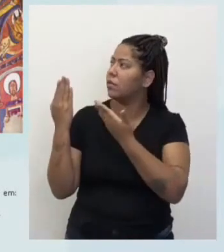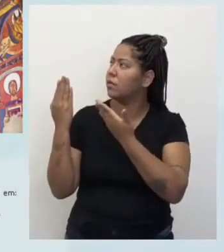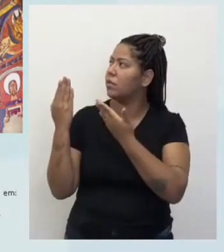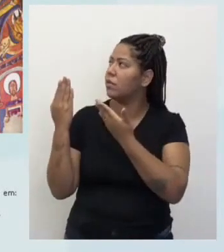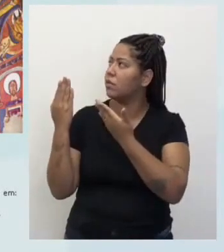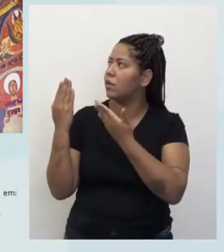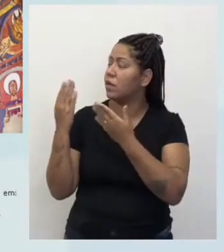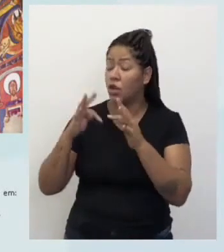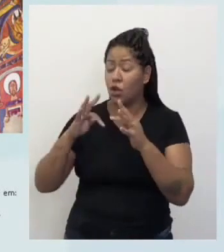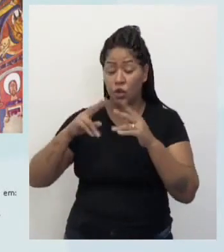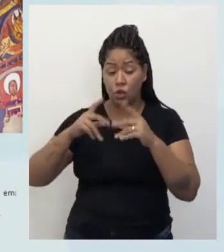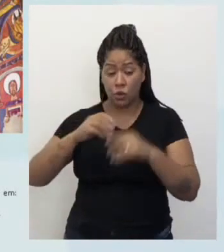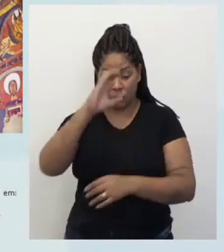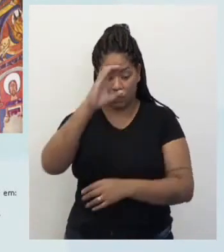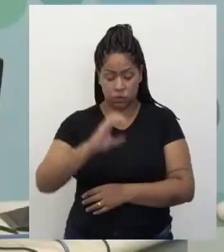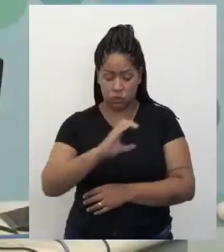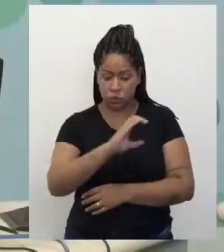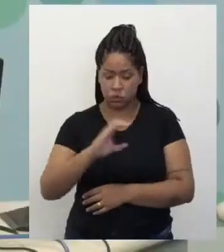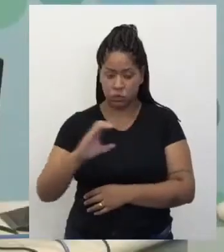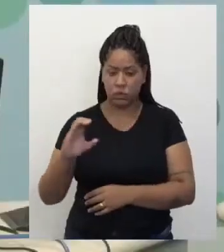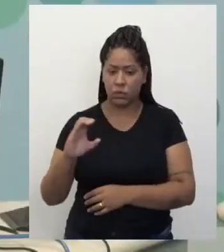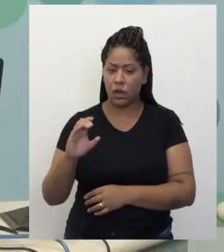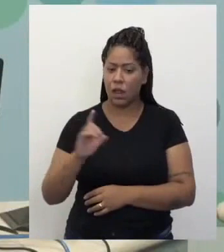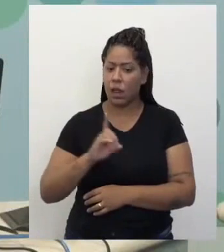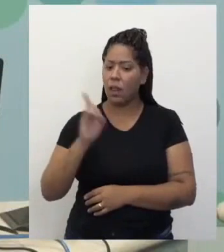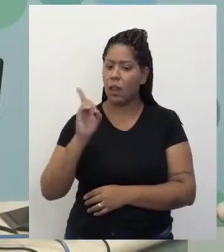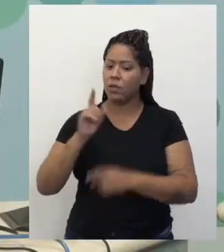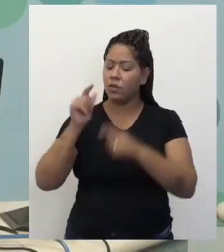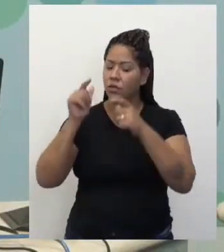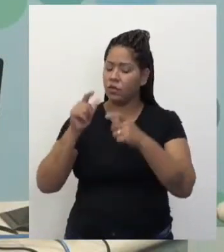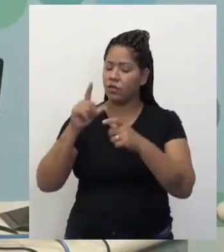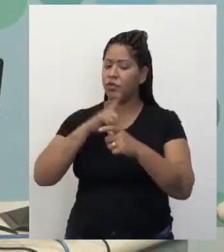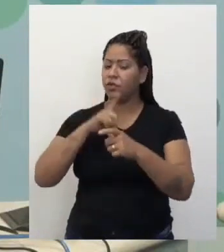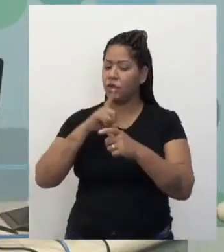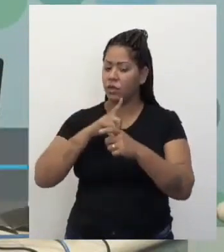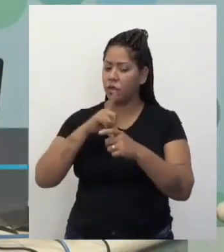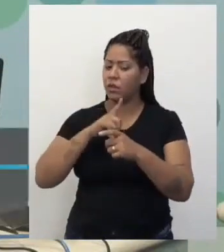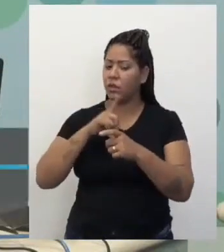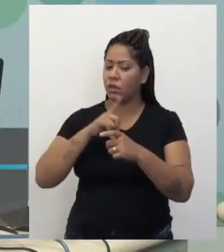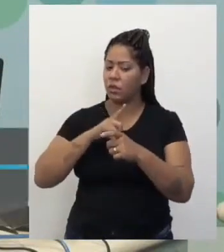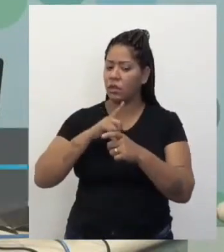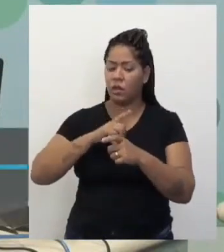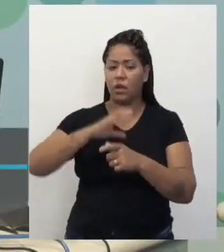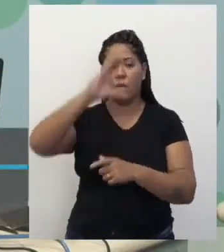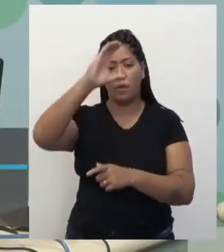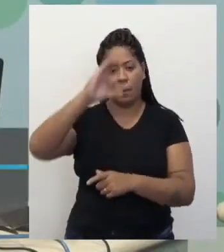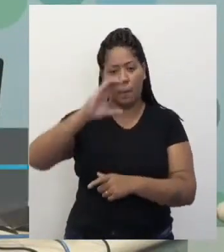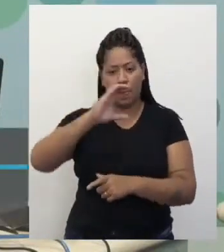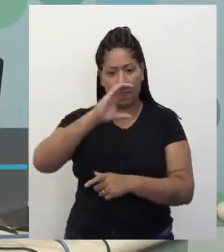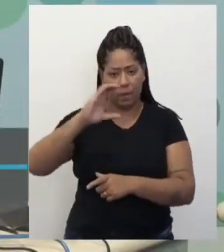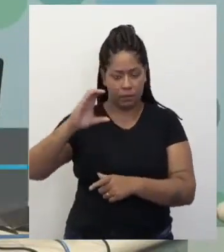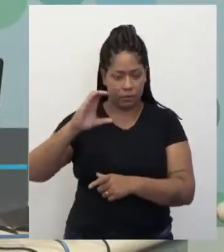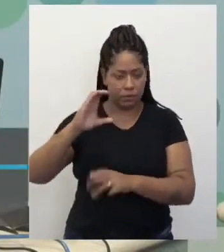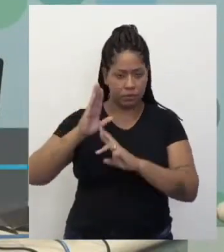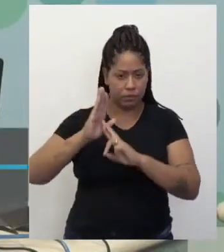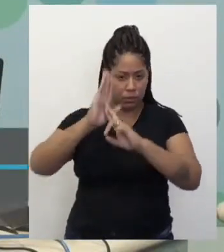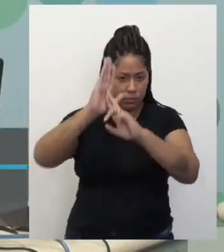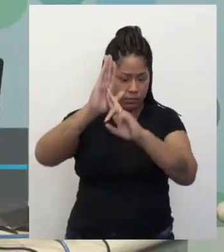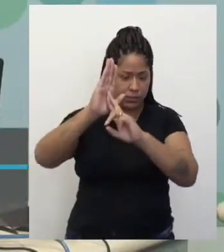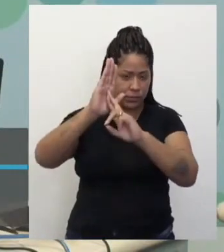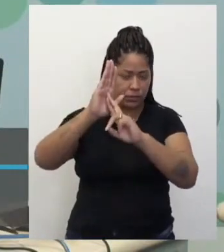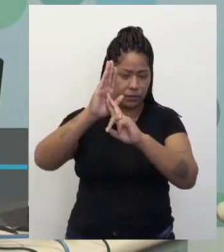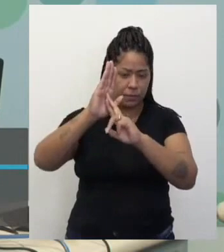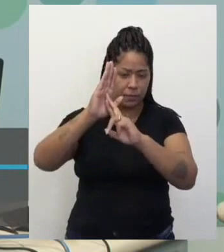as igrejas, naquele momento, lá em Bizâncio, elas tinham esse afresco com esse Cristo na parte central. E é um Cristo